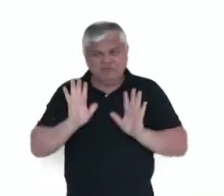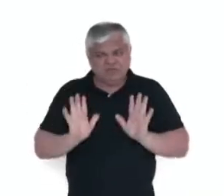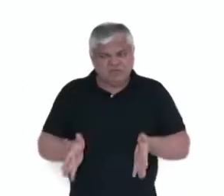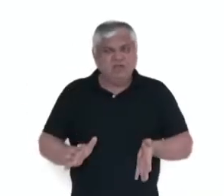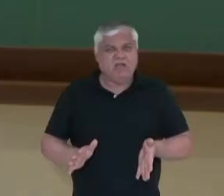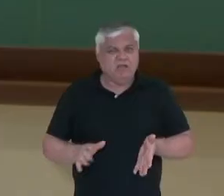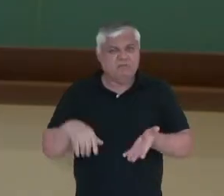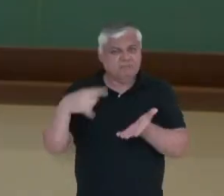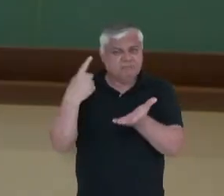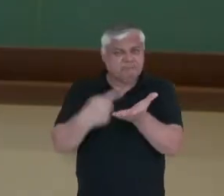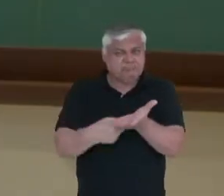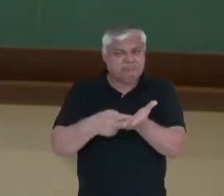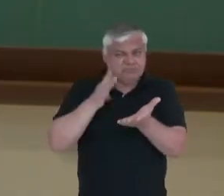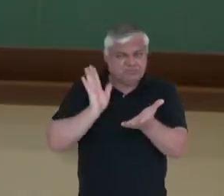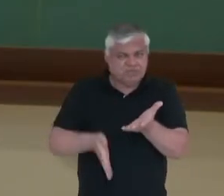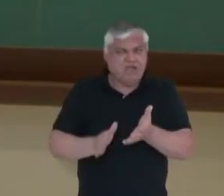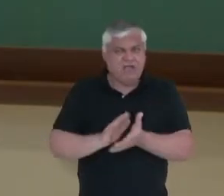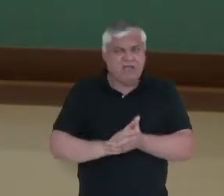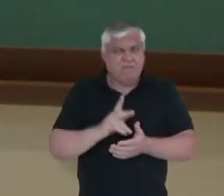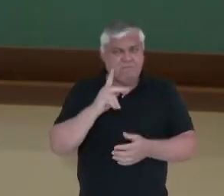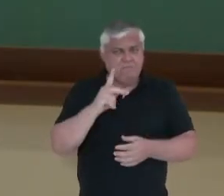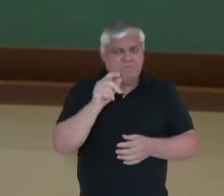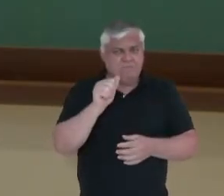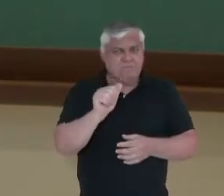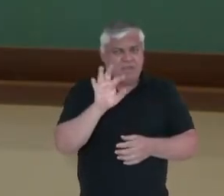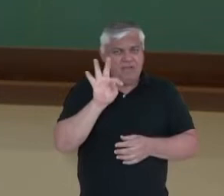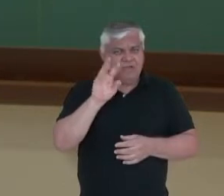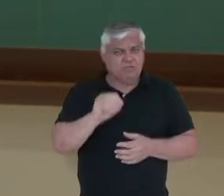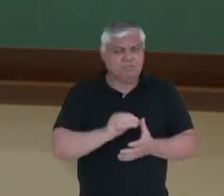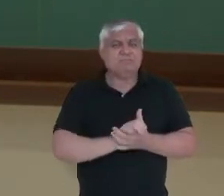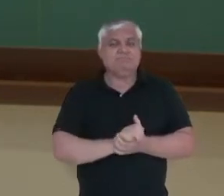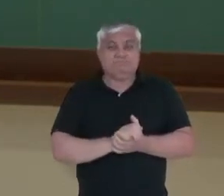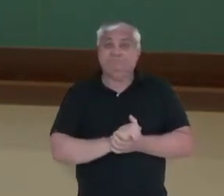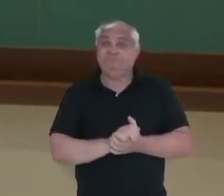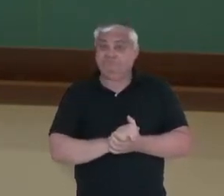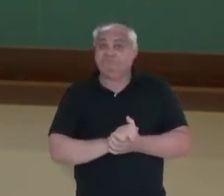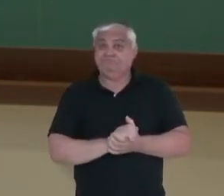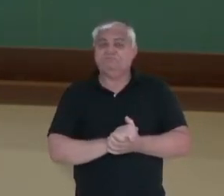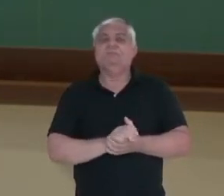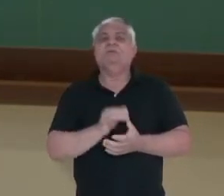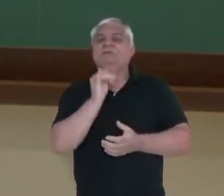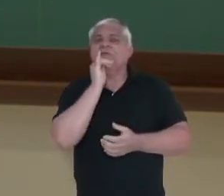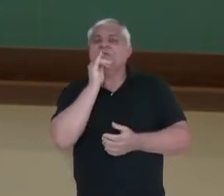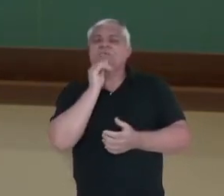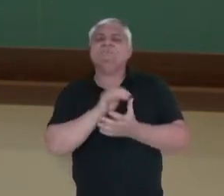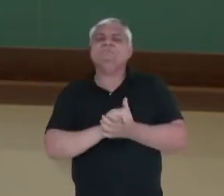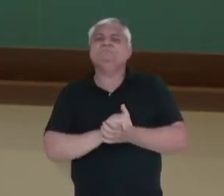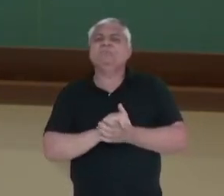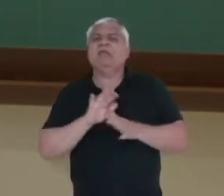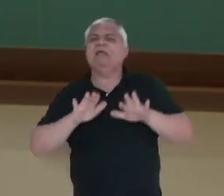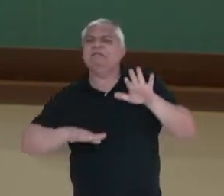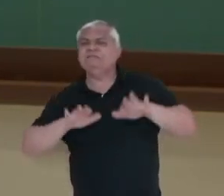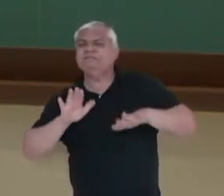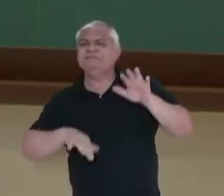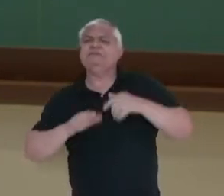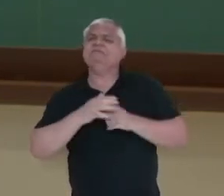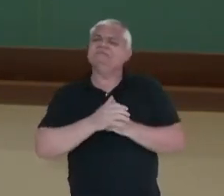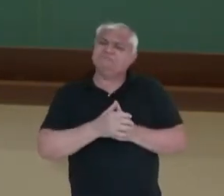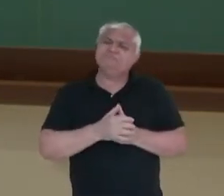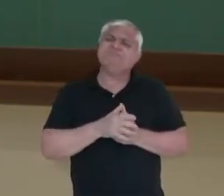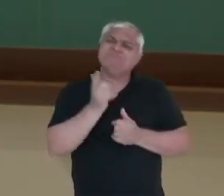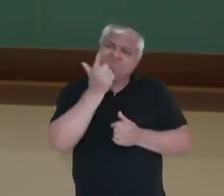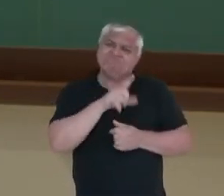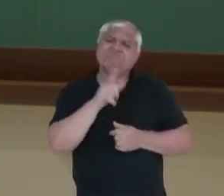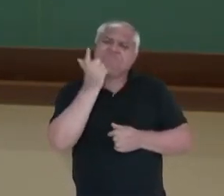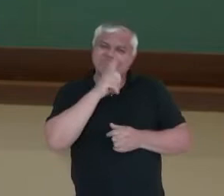algum acordo pactual? Vejam só, em geral, a gente acaba estabelecendo pactos no